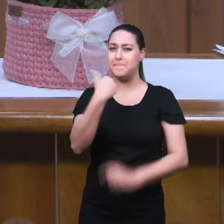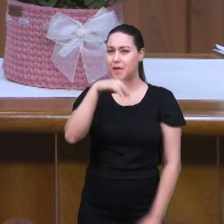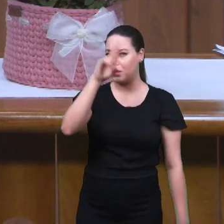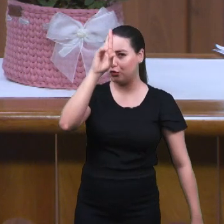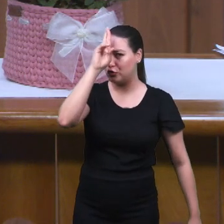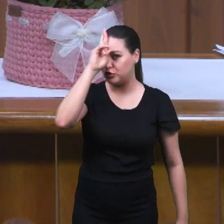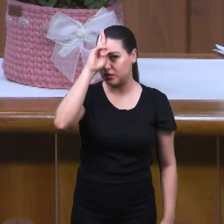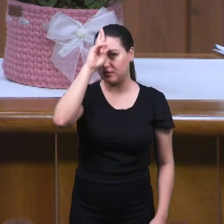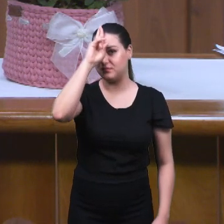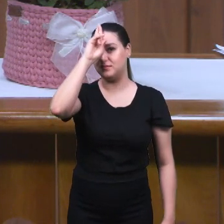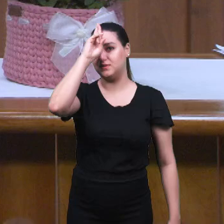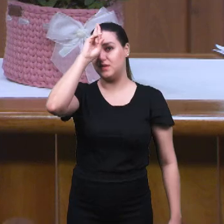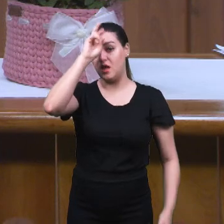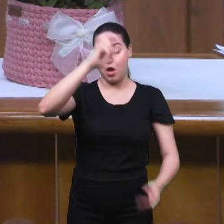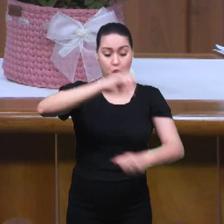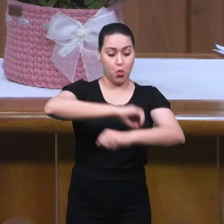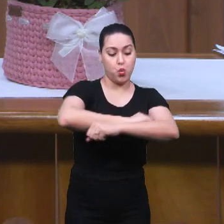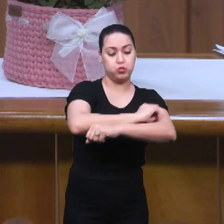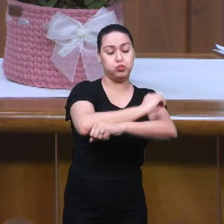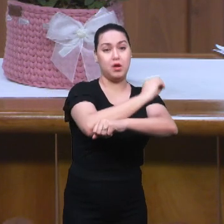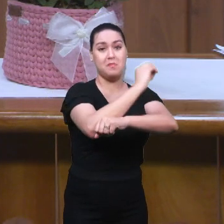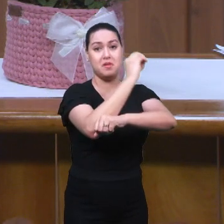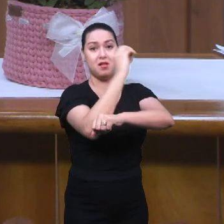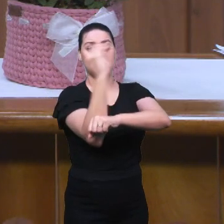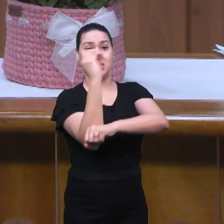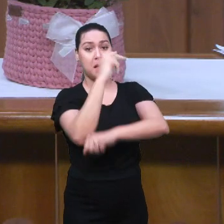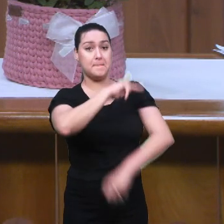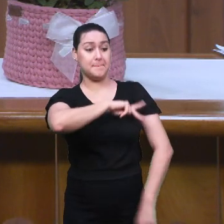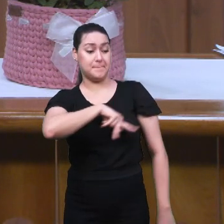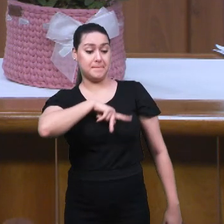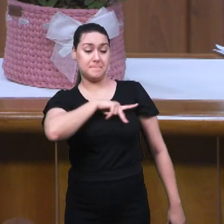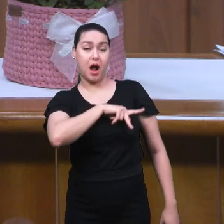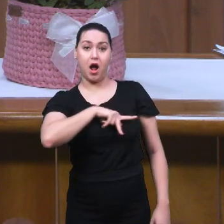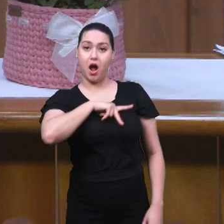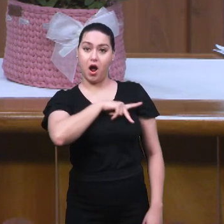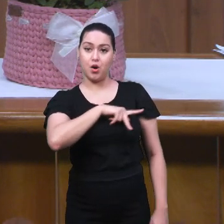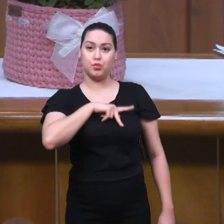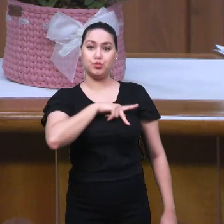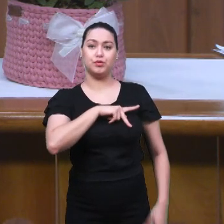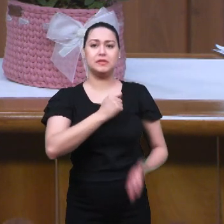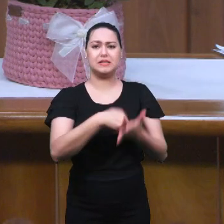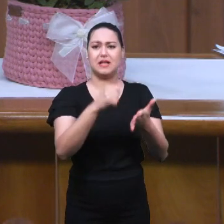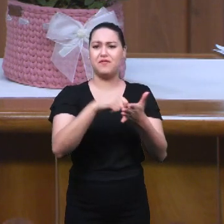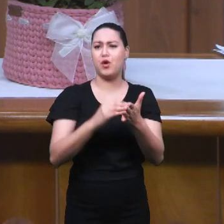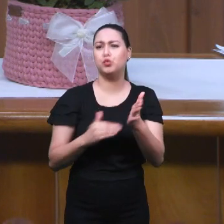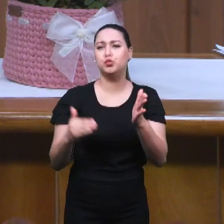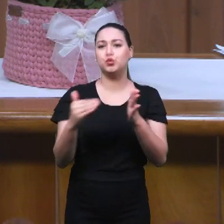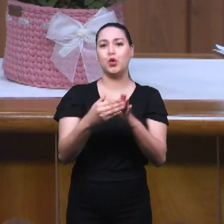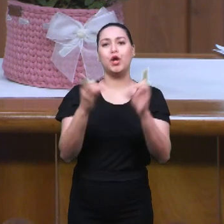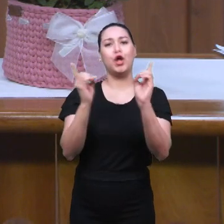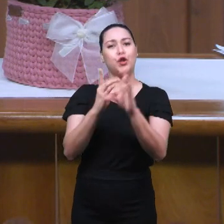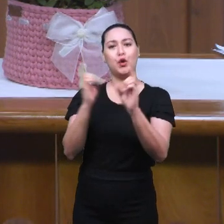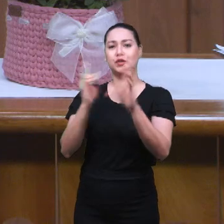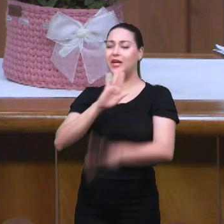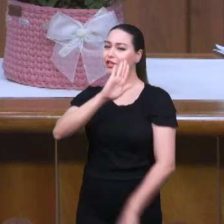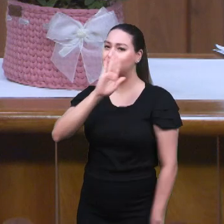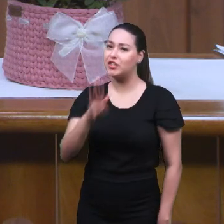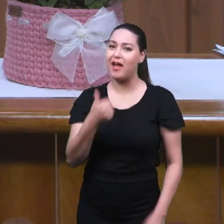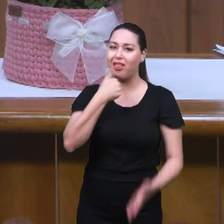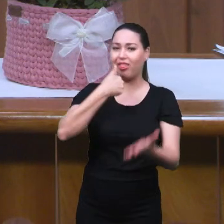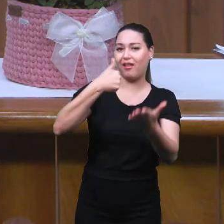já, o amanhecer do dia, Paulo já estava com toda a doutrina estabelecida nas suas cartas, nas